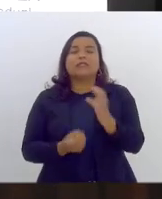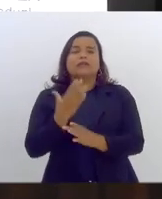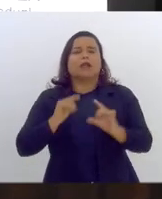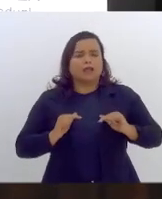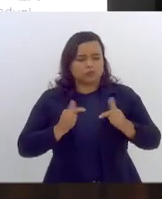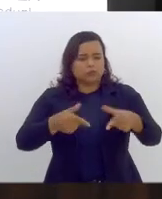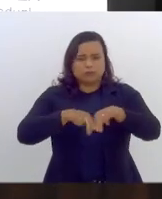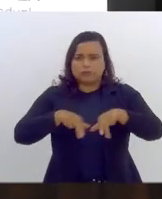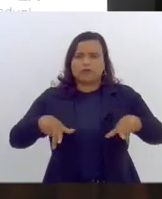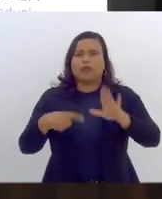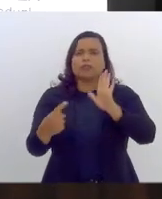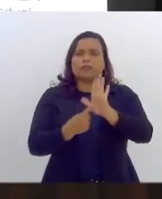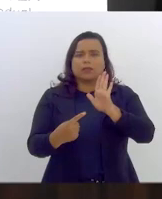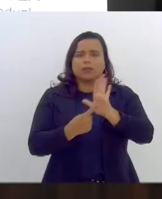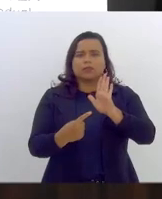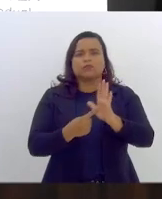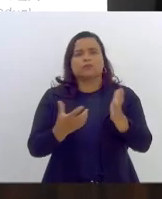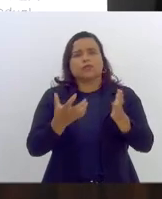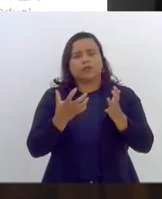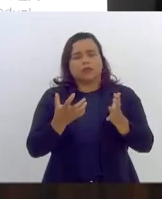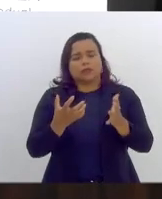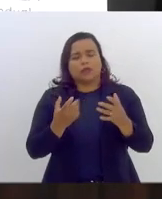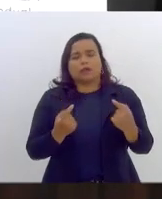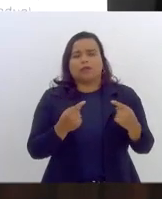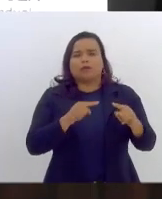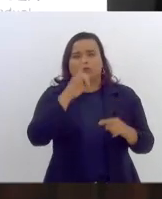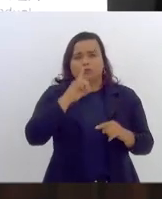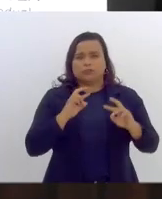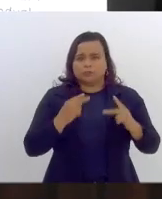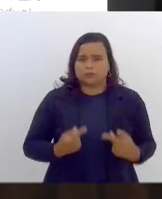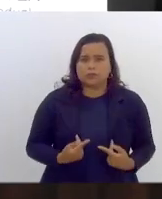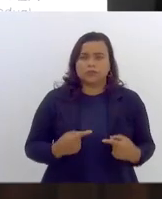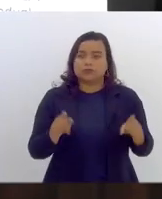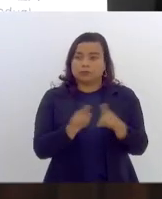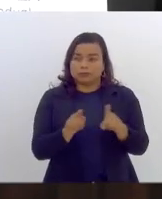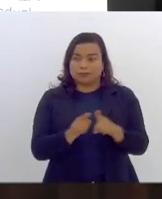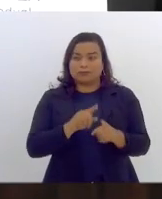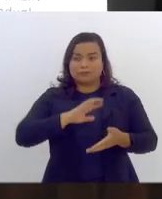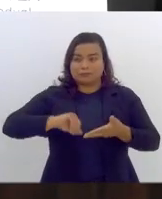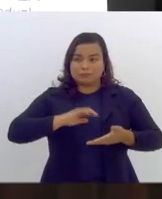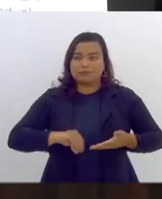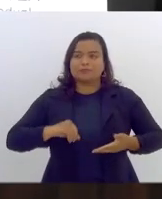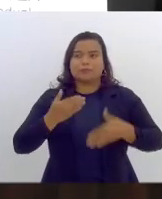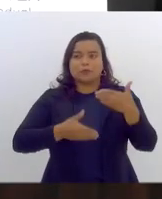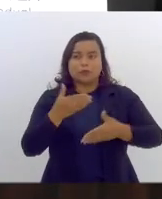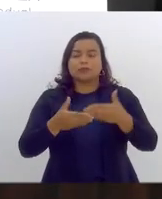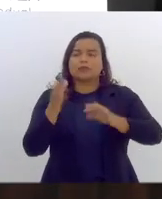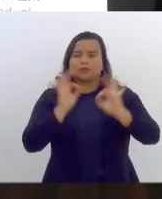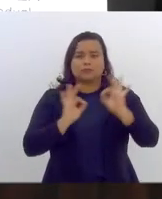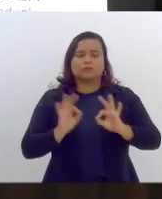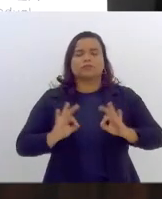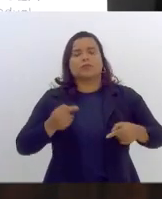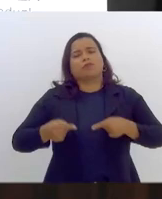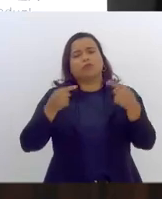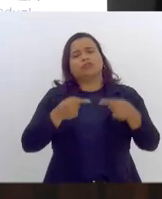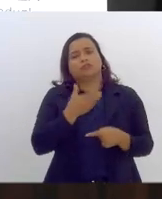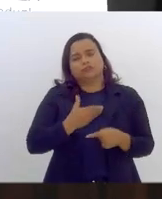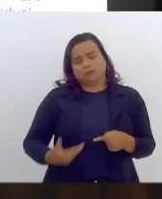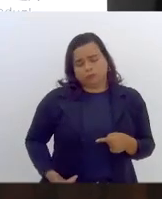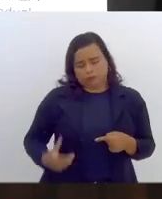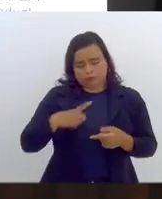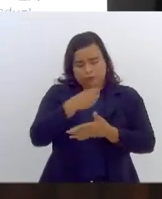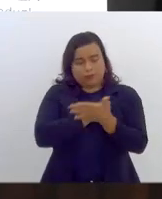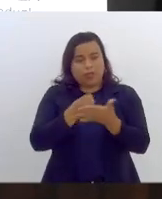visam denunciar violações de direitos humanos e incidir nos processos de formulação de políticas públicas que tenham por